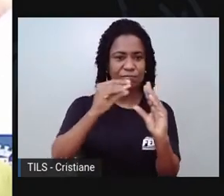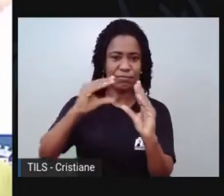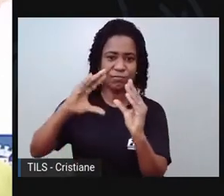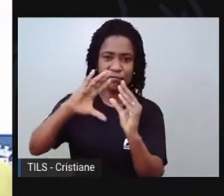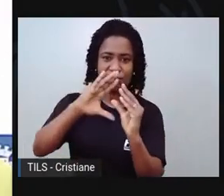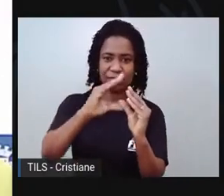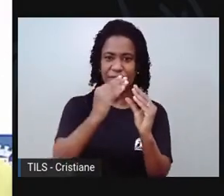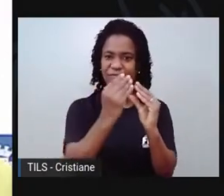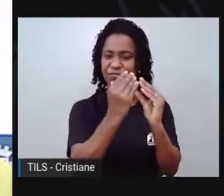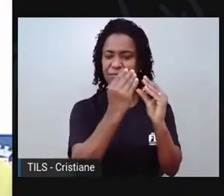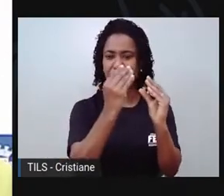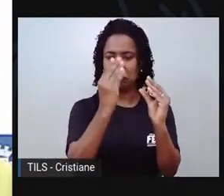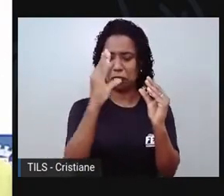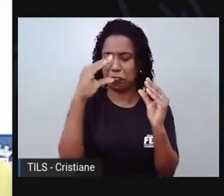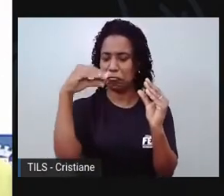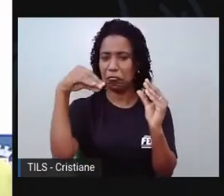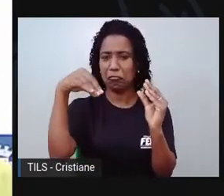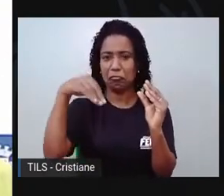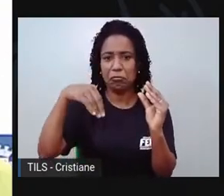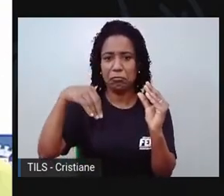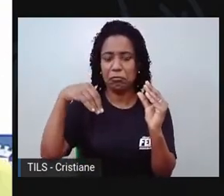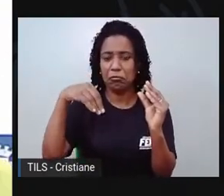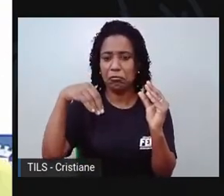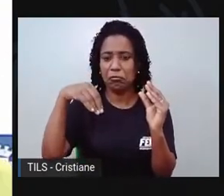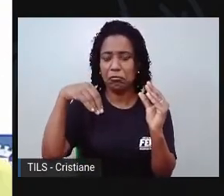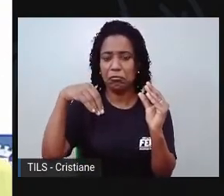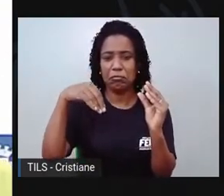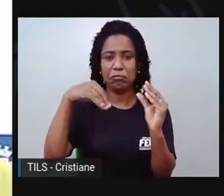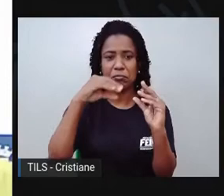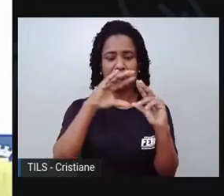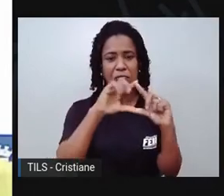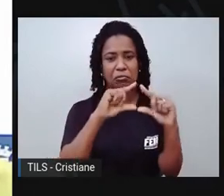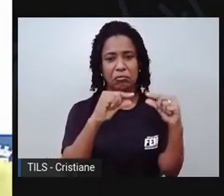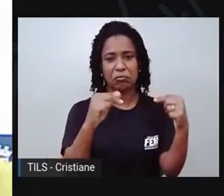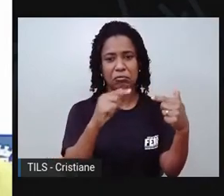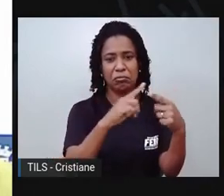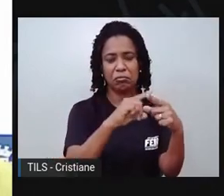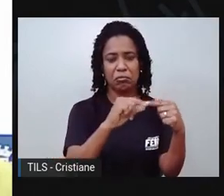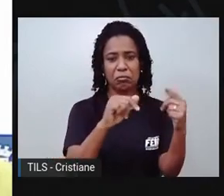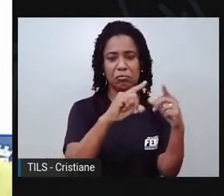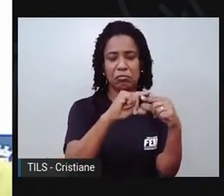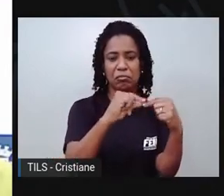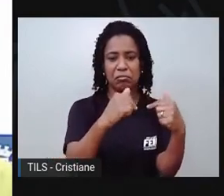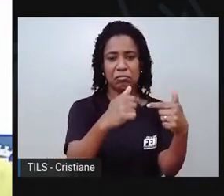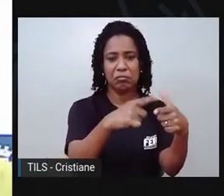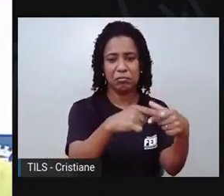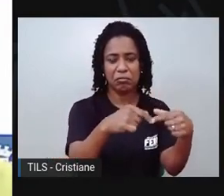saiu ferido e a rosa